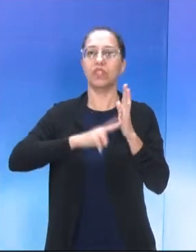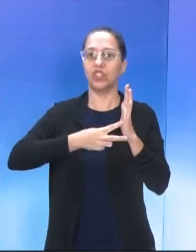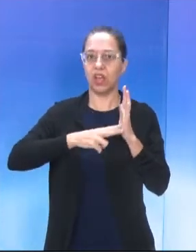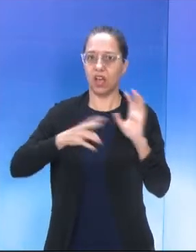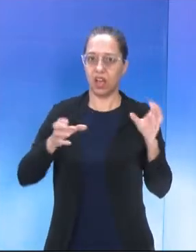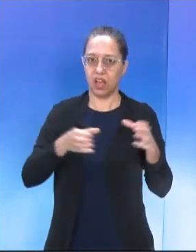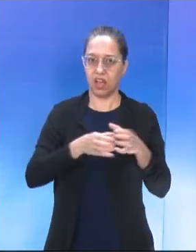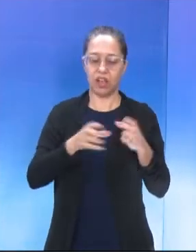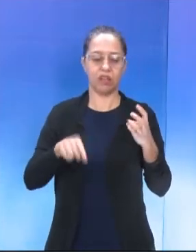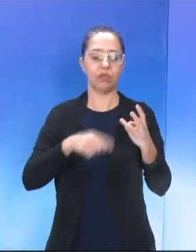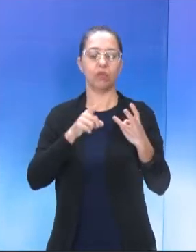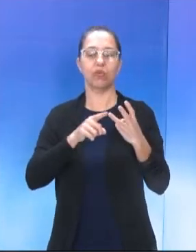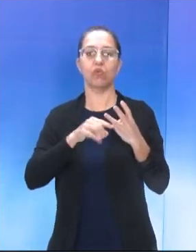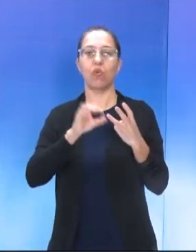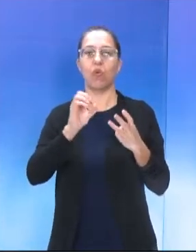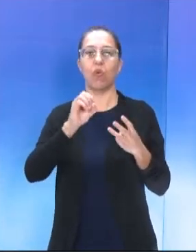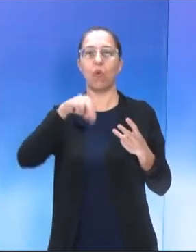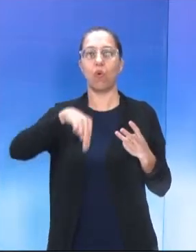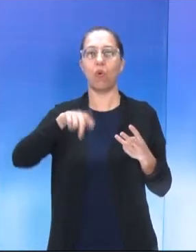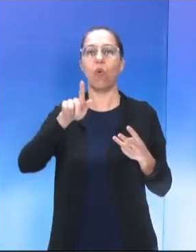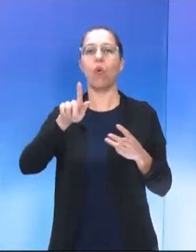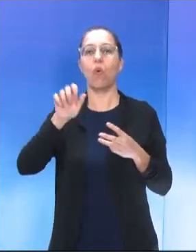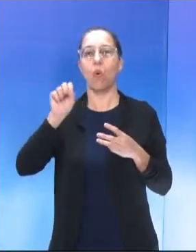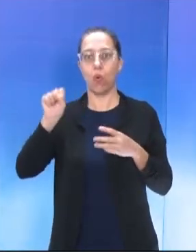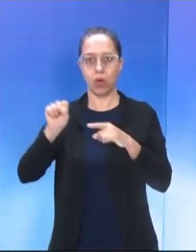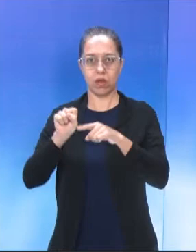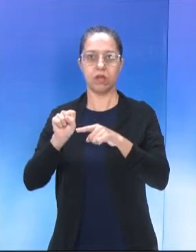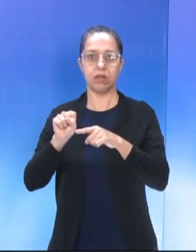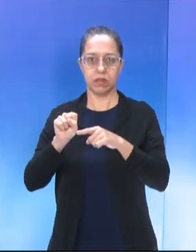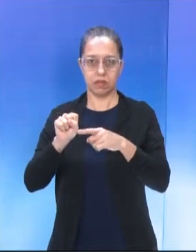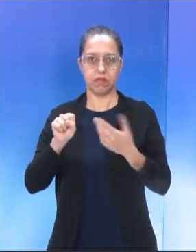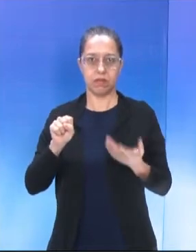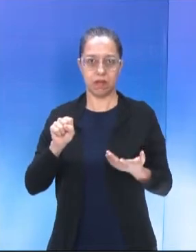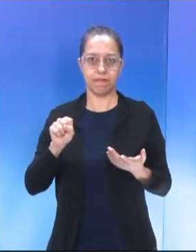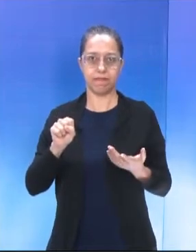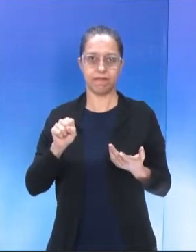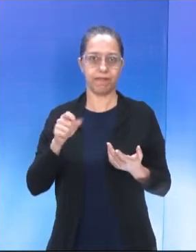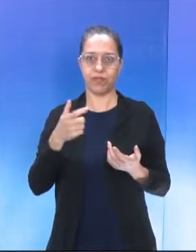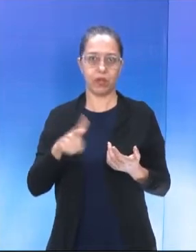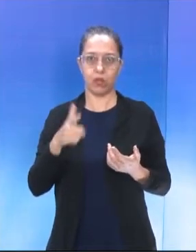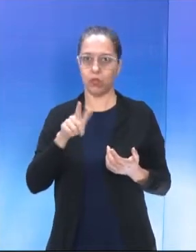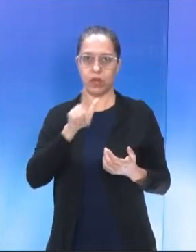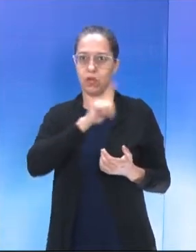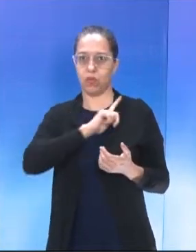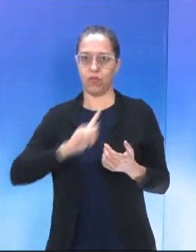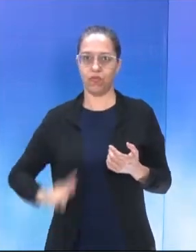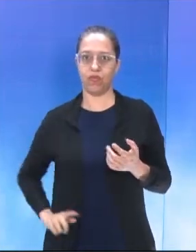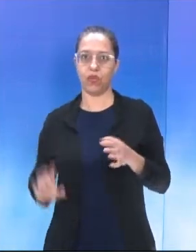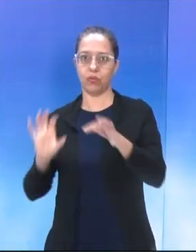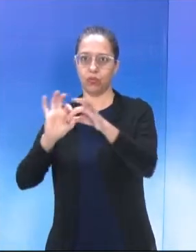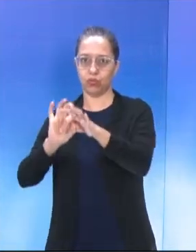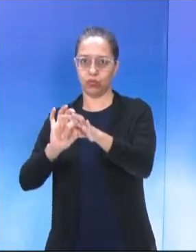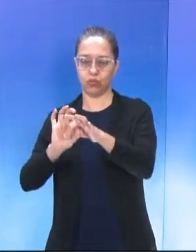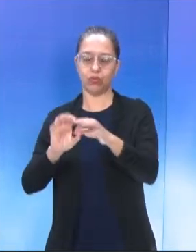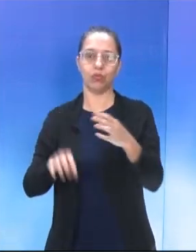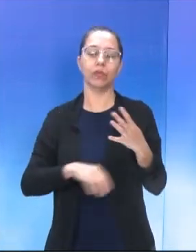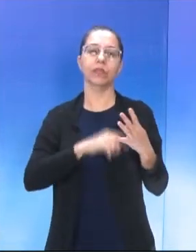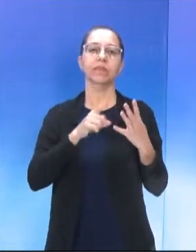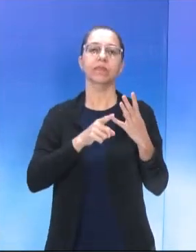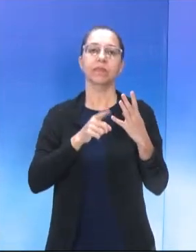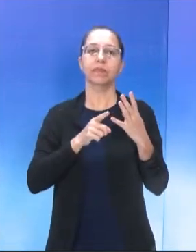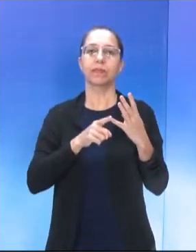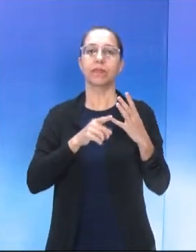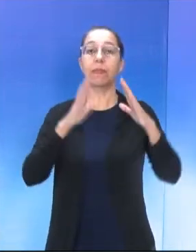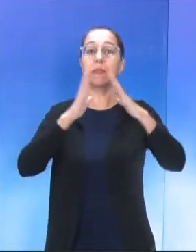governo, as ONGs não são governos, até o nome já diz, organização não governamental,